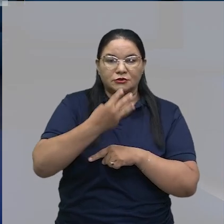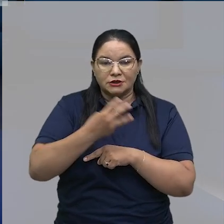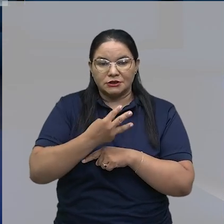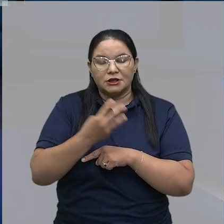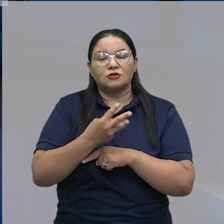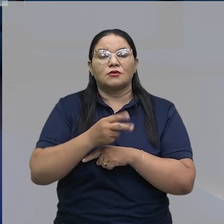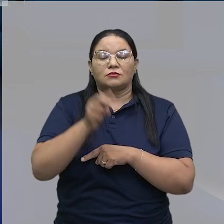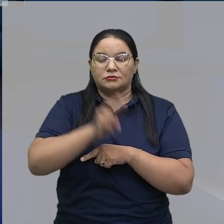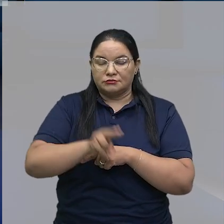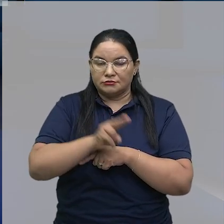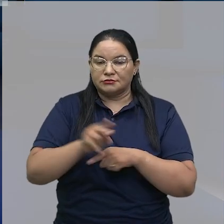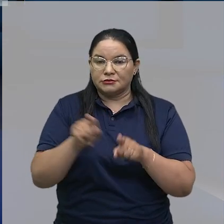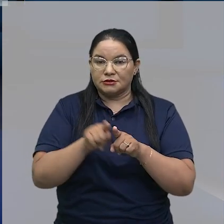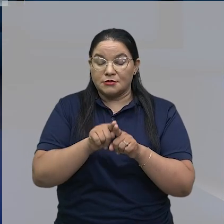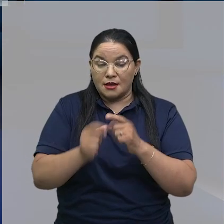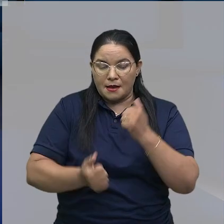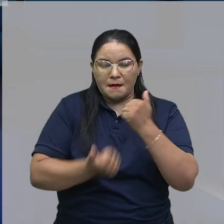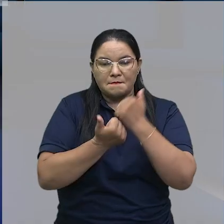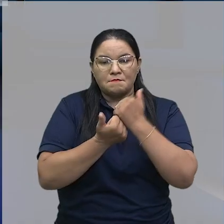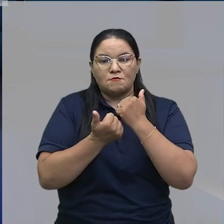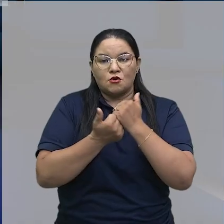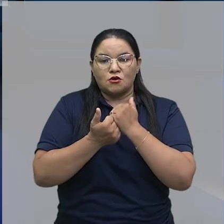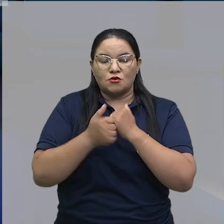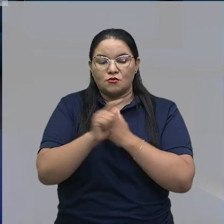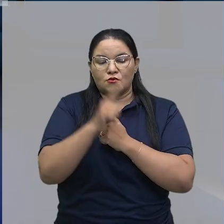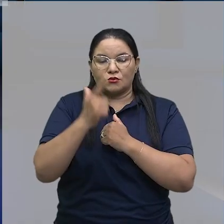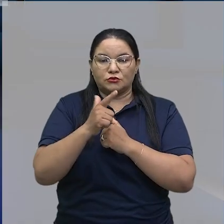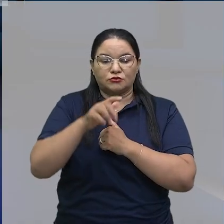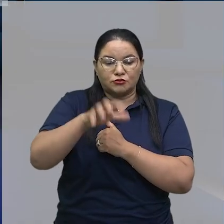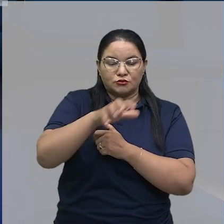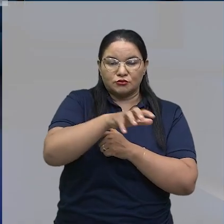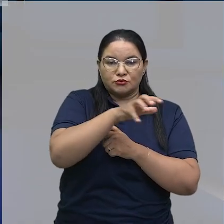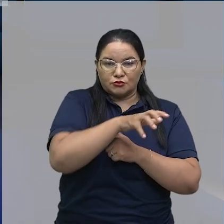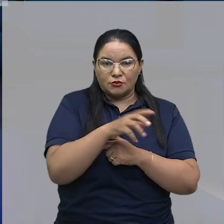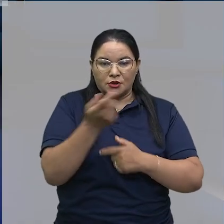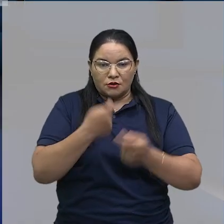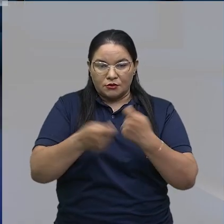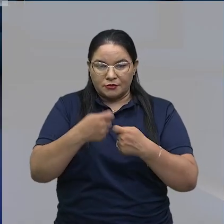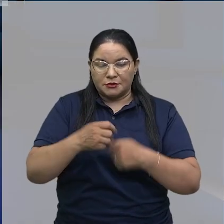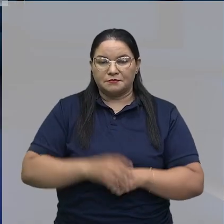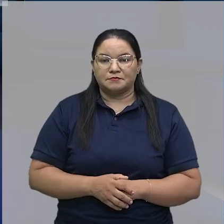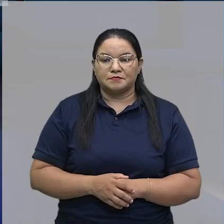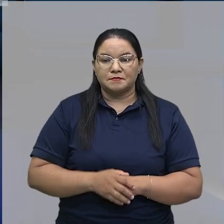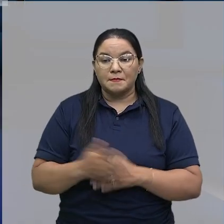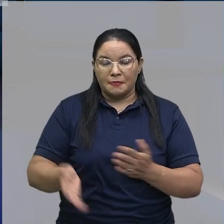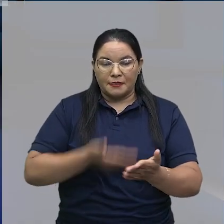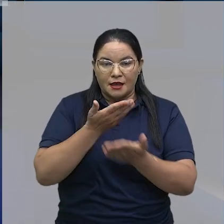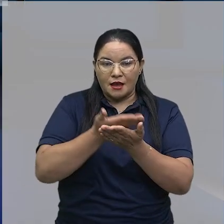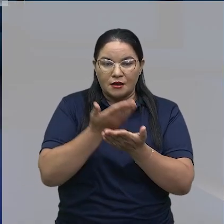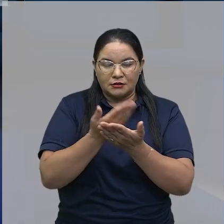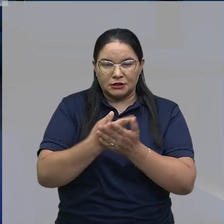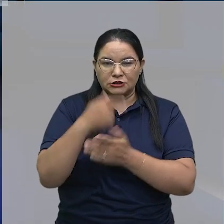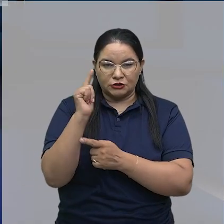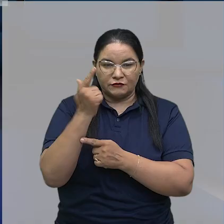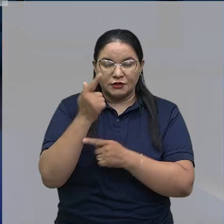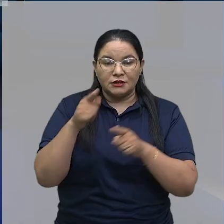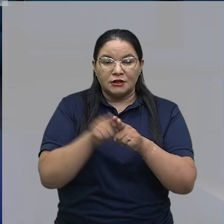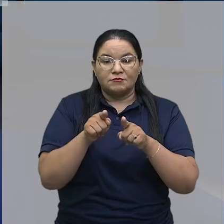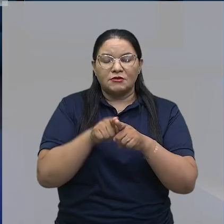setores da economia. Tudo bem até aqui? Bem, durante as nossas aulas de geografia, nós também falamos